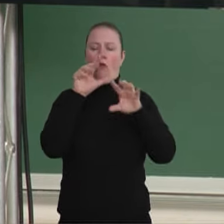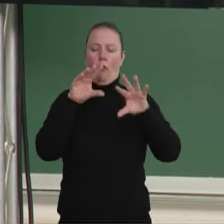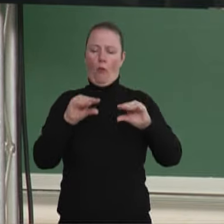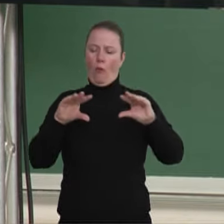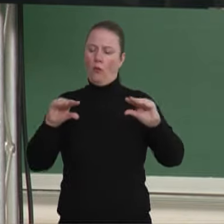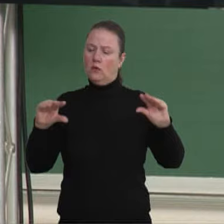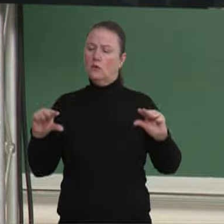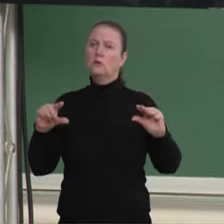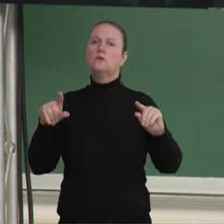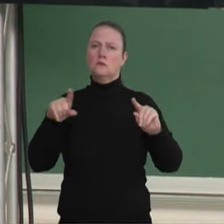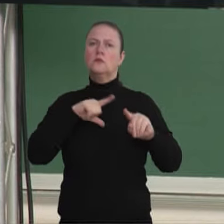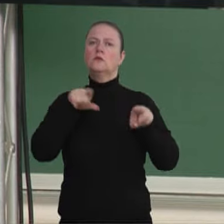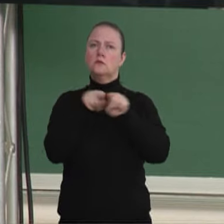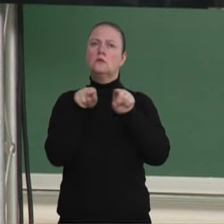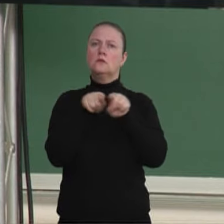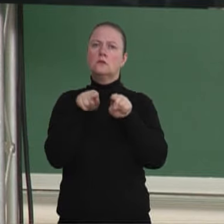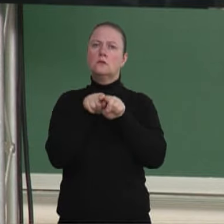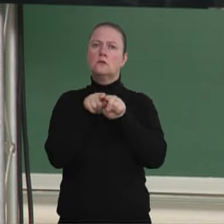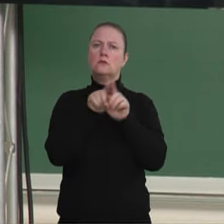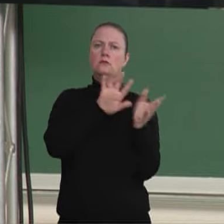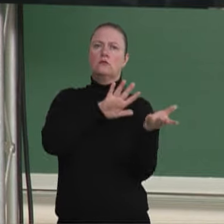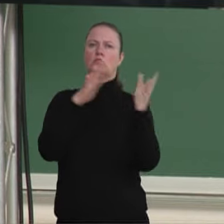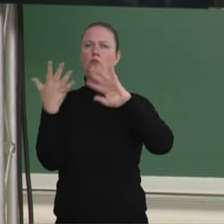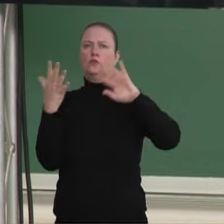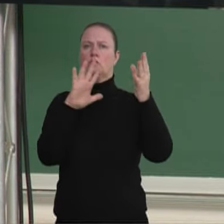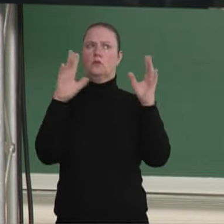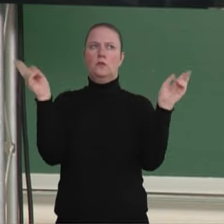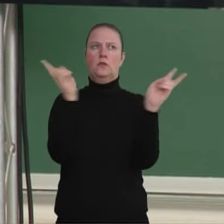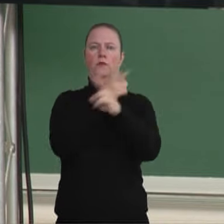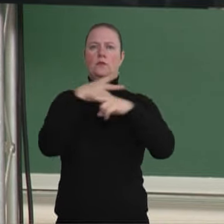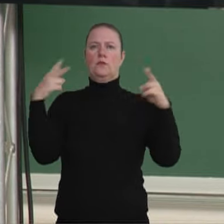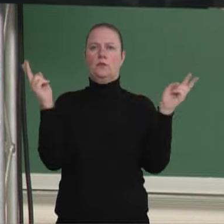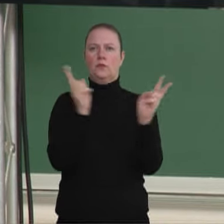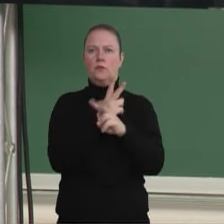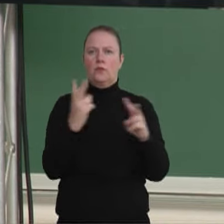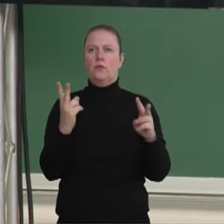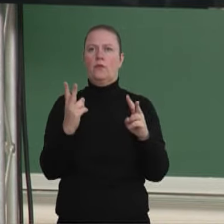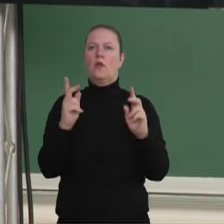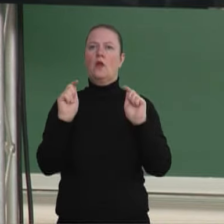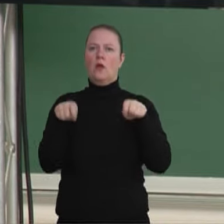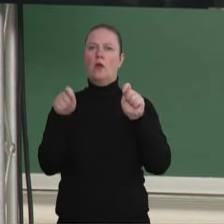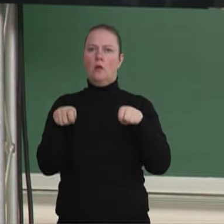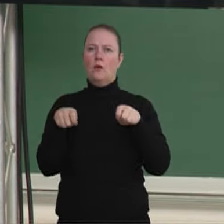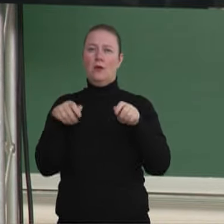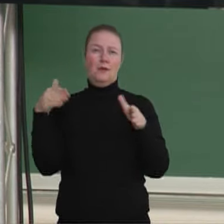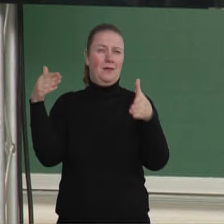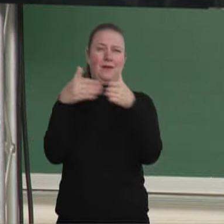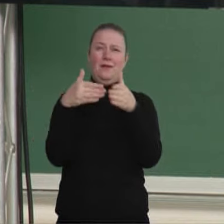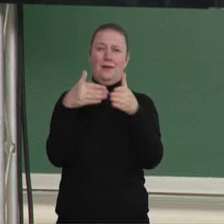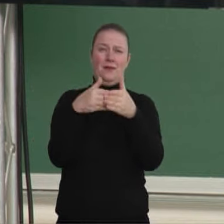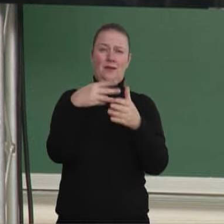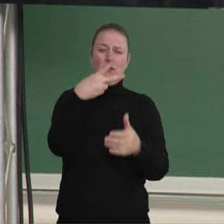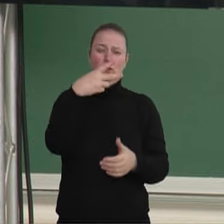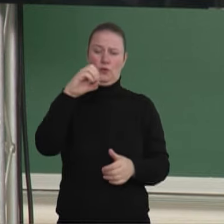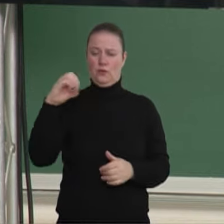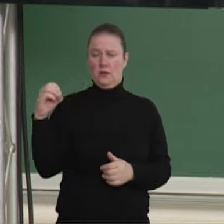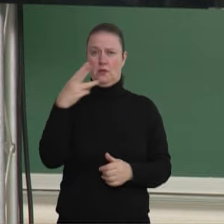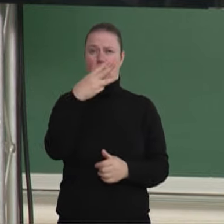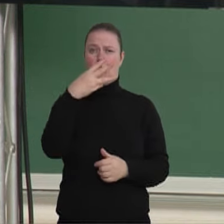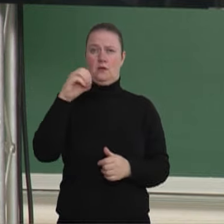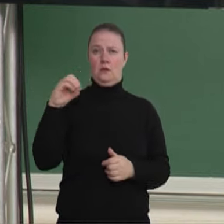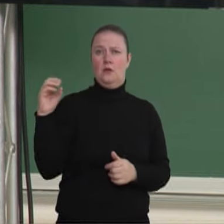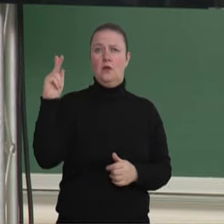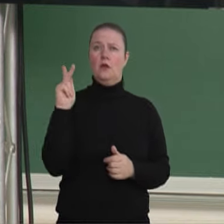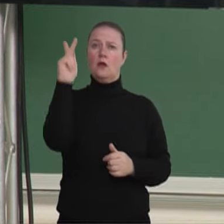tempestades tropicais extremamente intensas, com ventos que podem chegar ali a 200, 300 km por hora, que geralmente acaba avançando